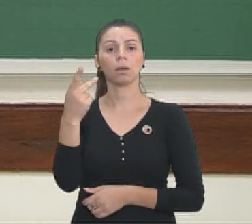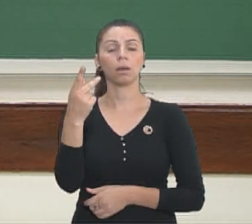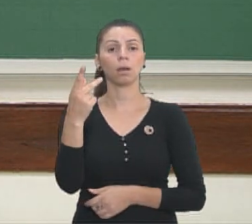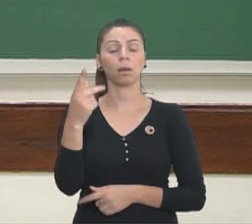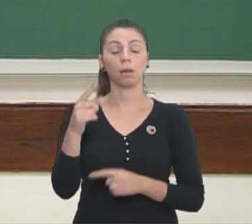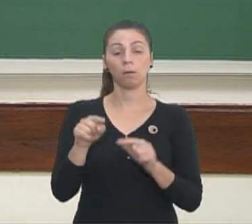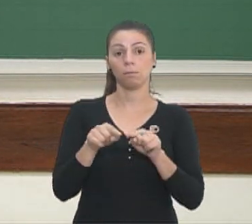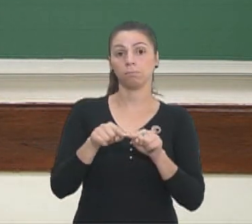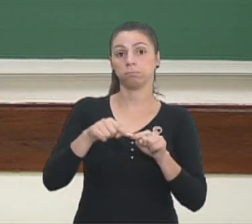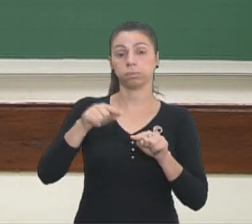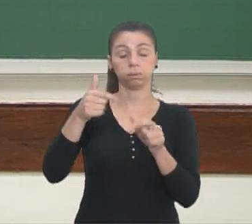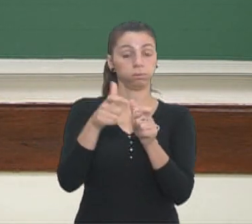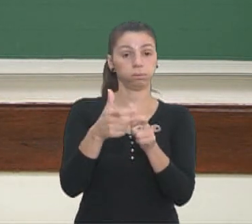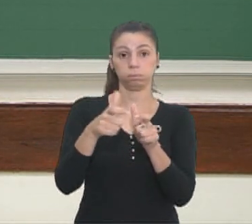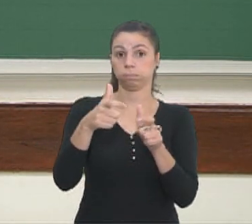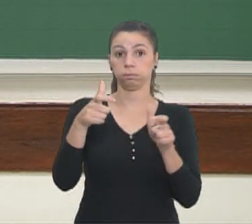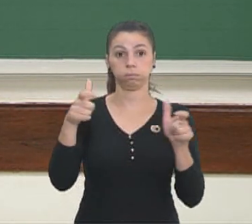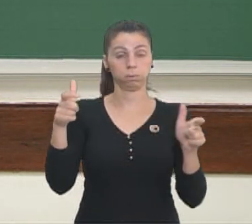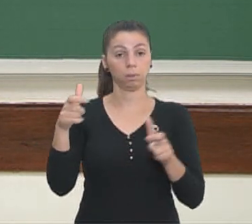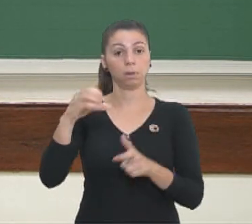até alto,